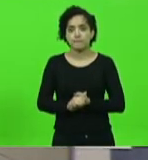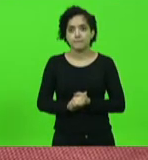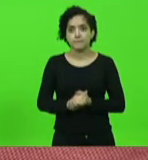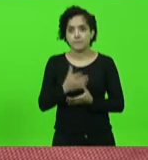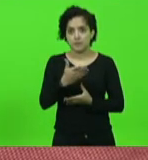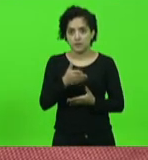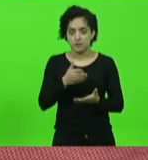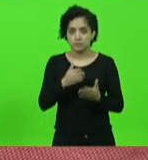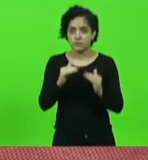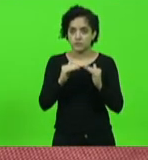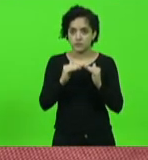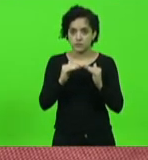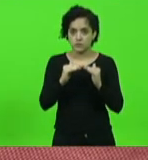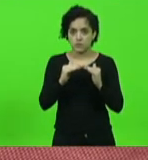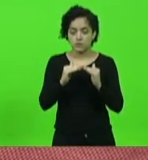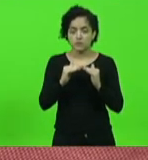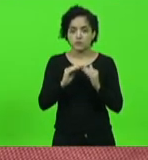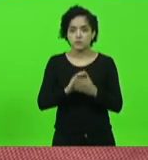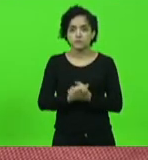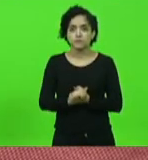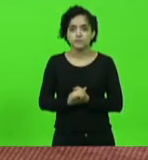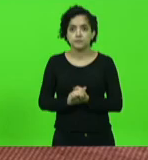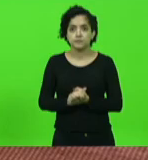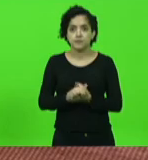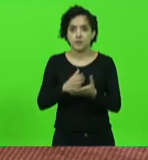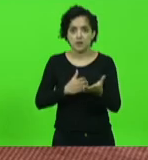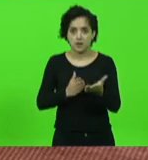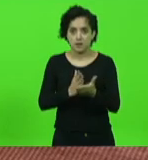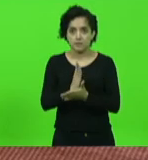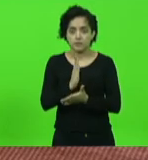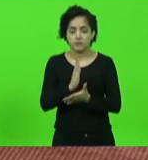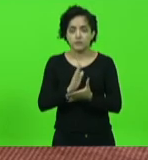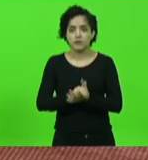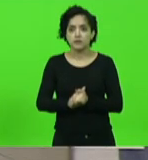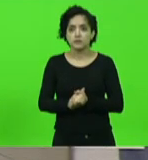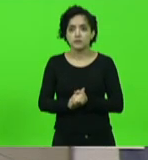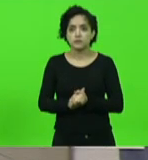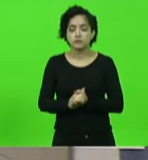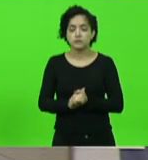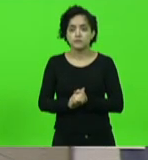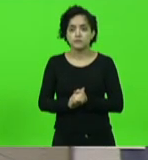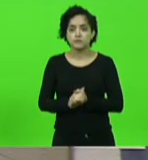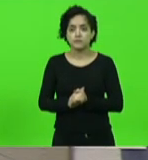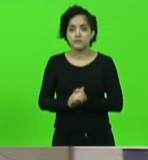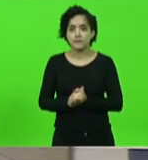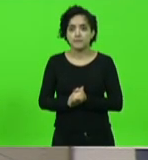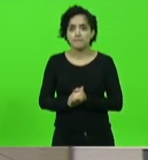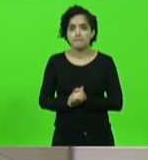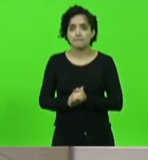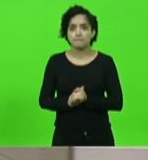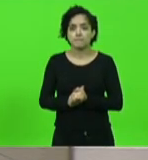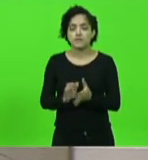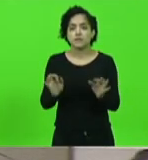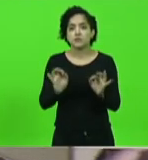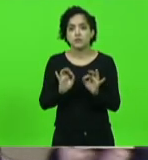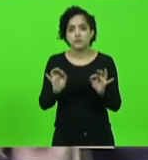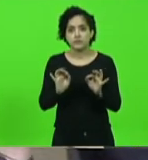aprovam, permaneçam como se encontram. Aprovado por unanimidade. Não havendo